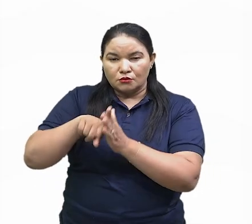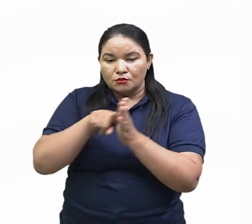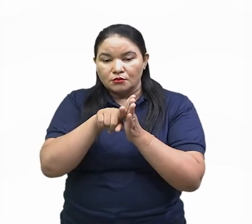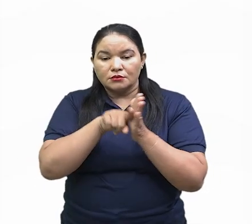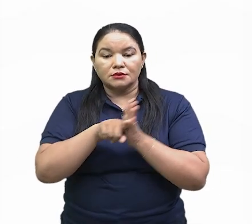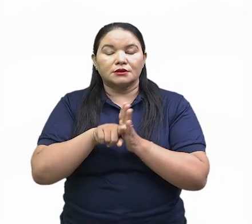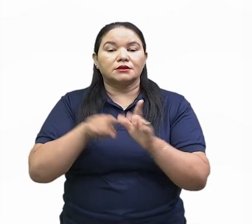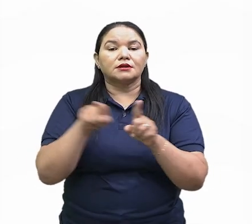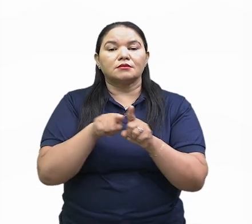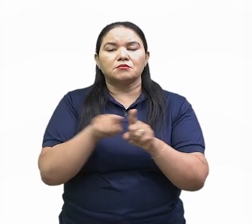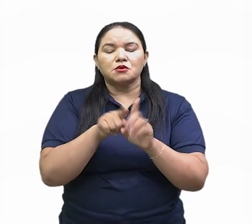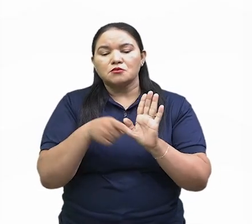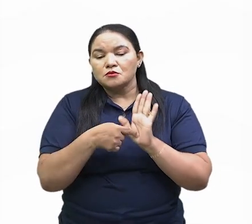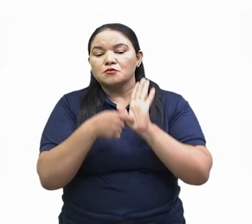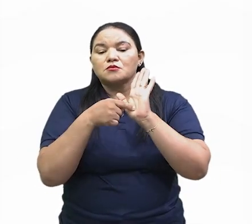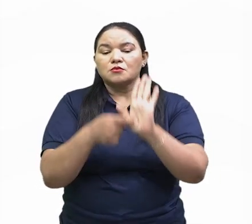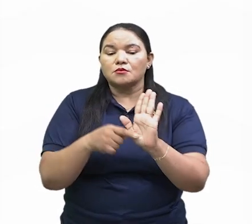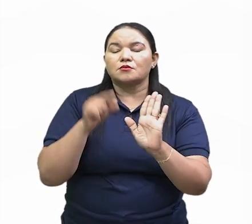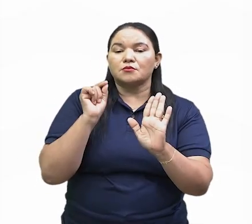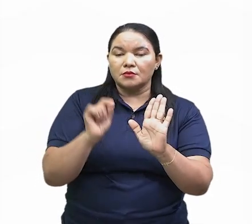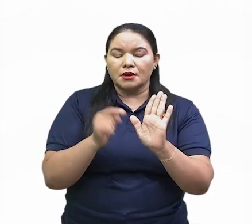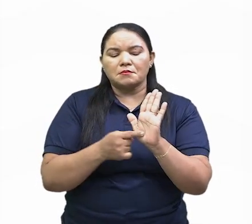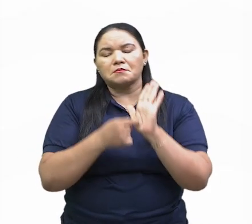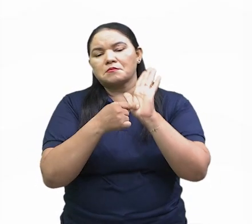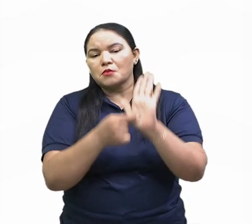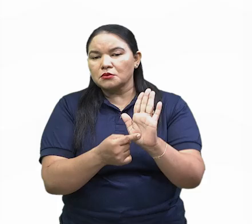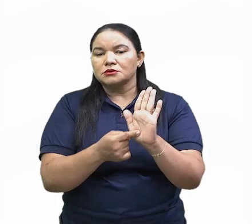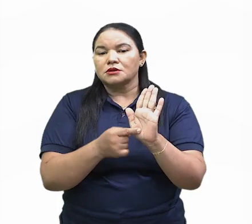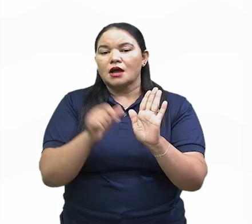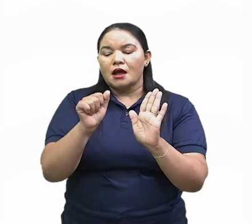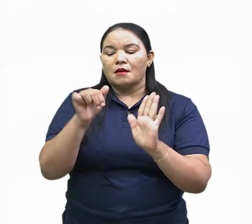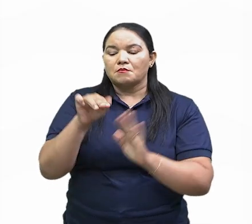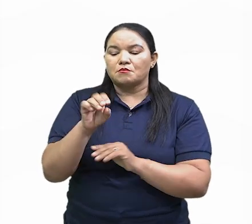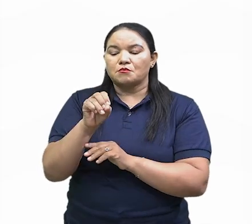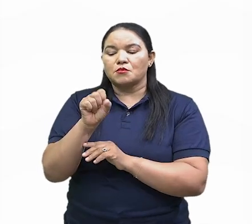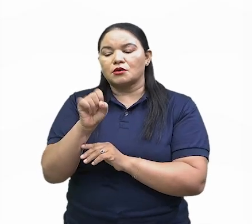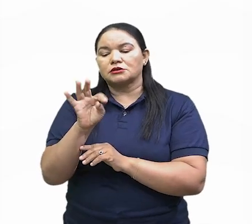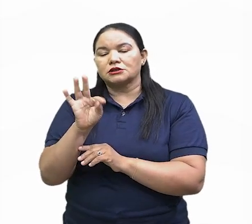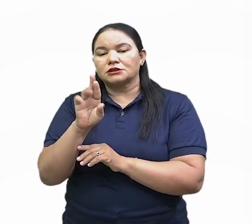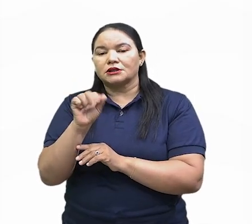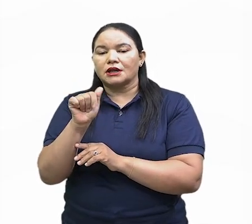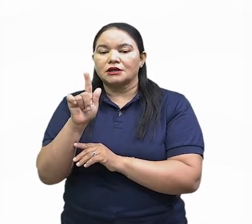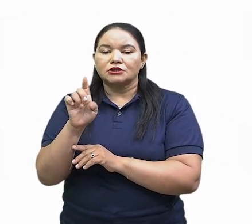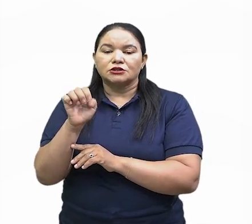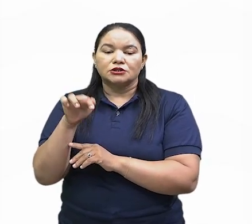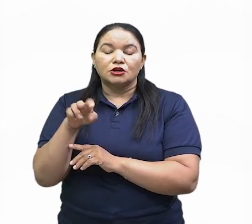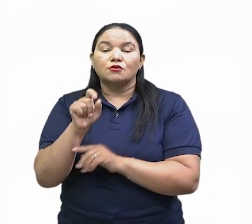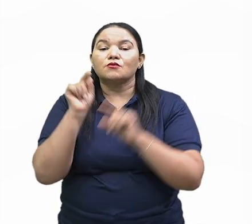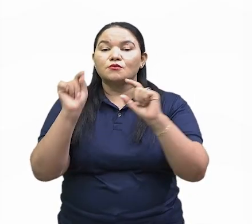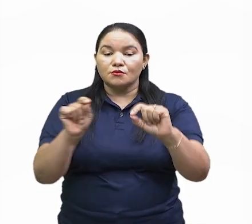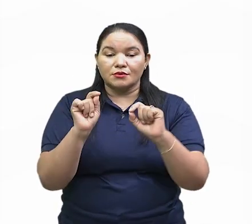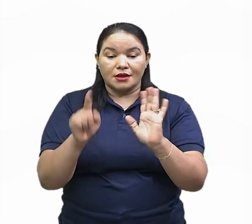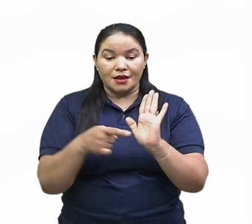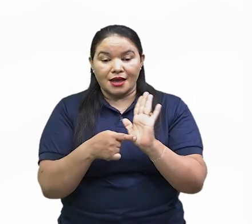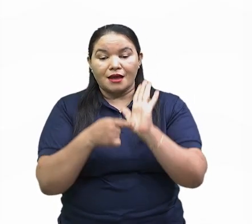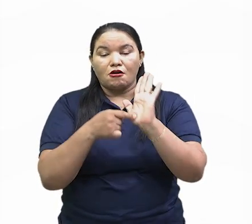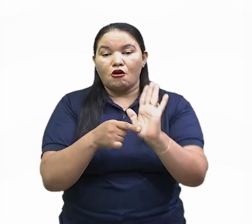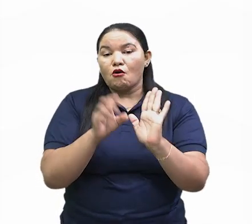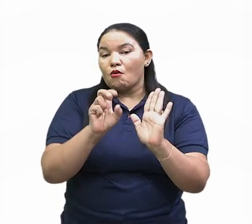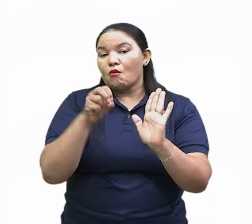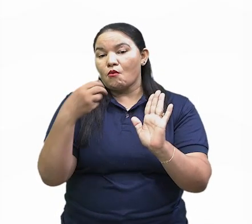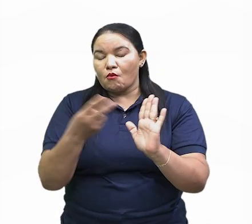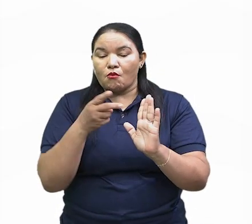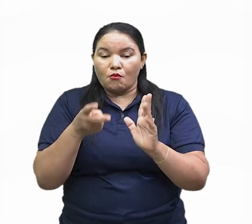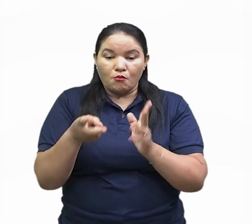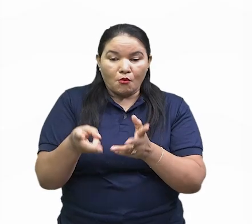Investigações por amostragem, o nome já fala, amostragem, é só uma amostra, tá? E é uma coleta